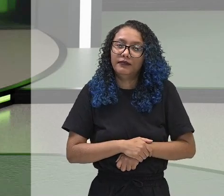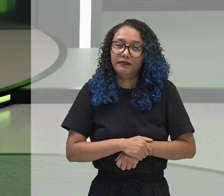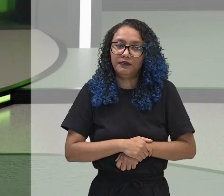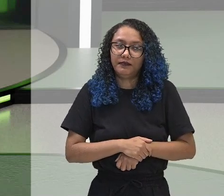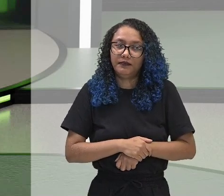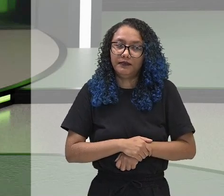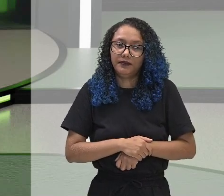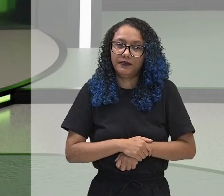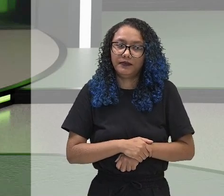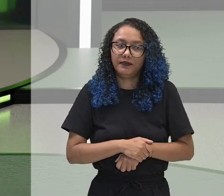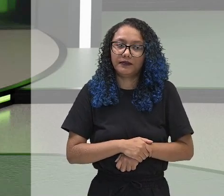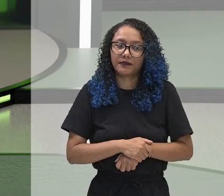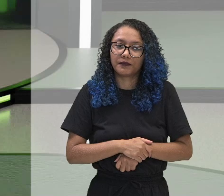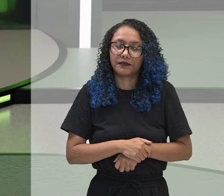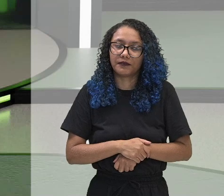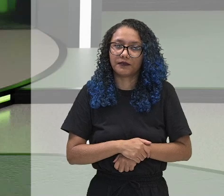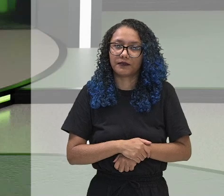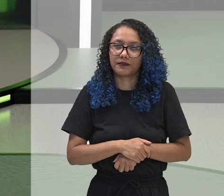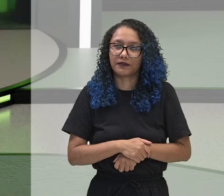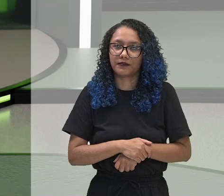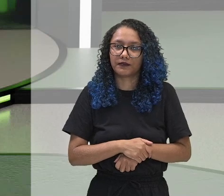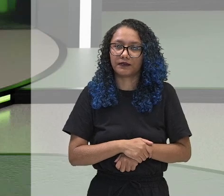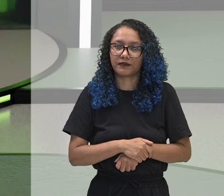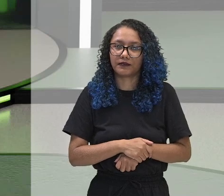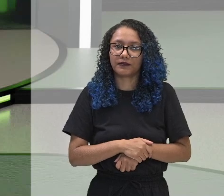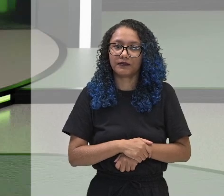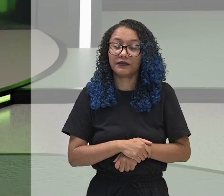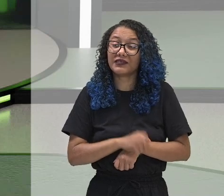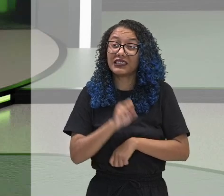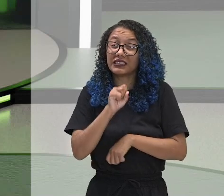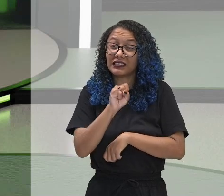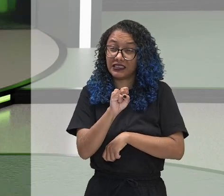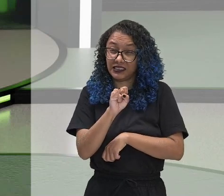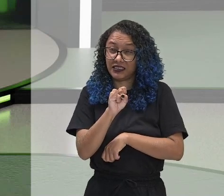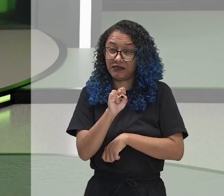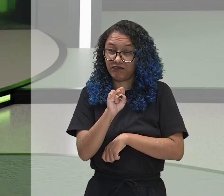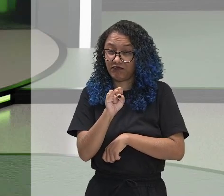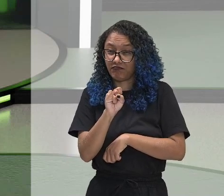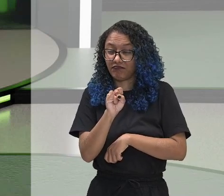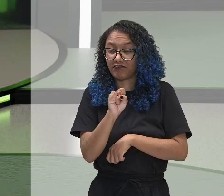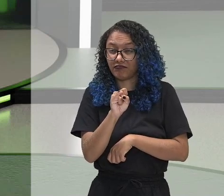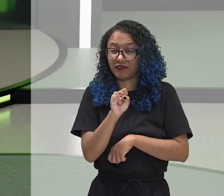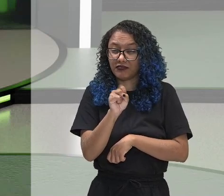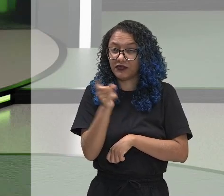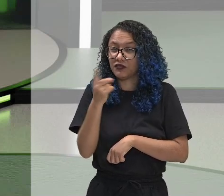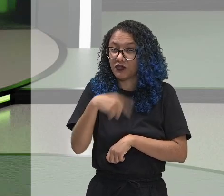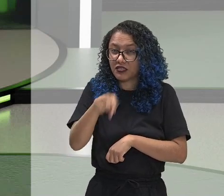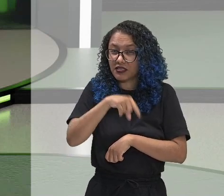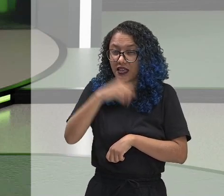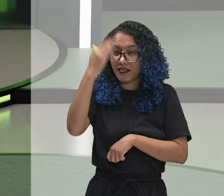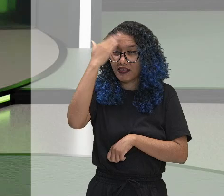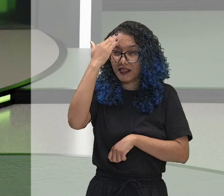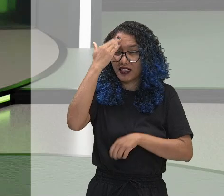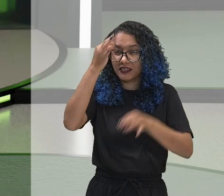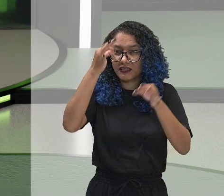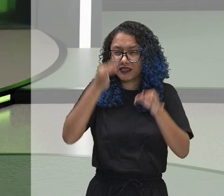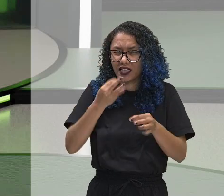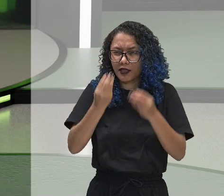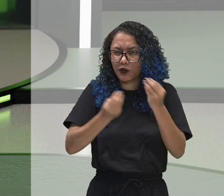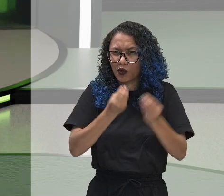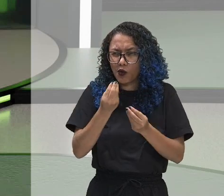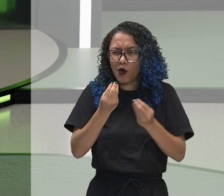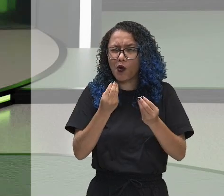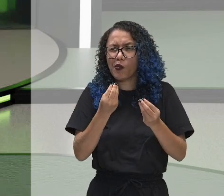você entende mais qual é a função de cada órgão, entende que um dos sinais que o corpo te